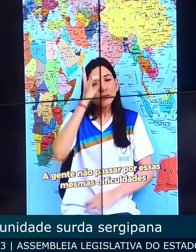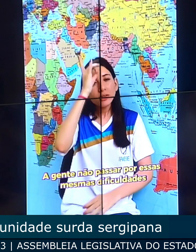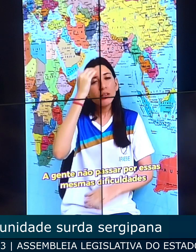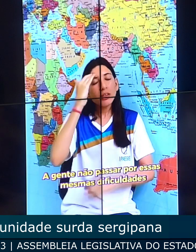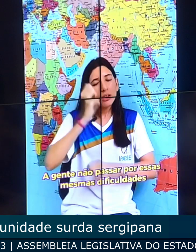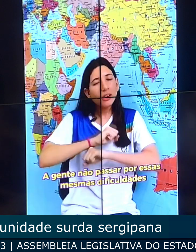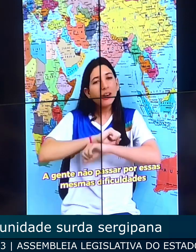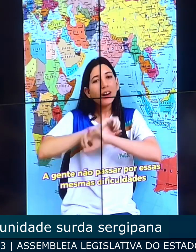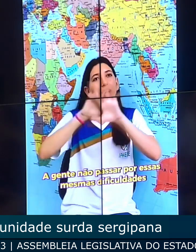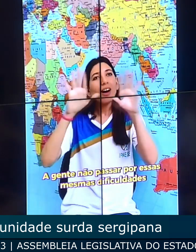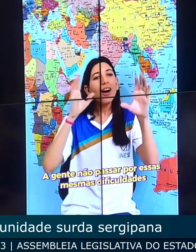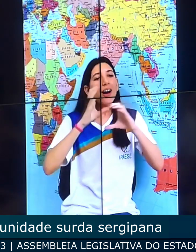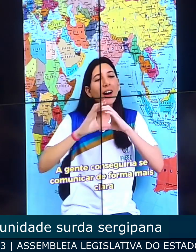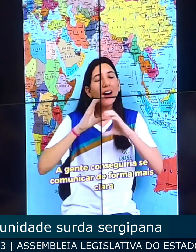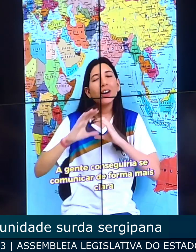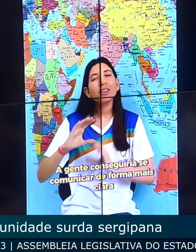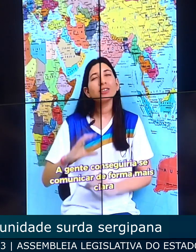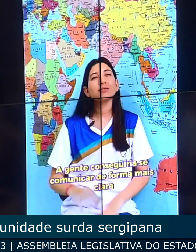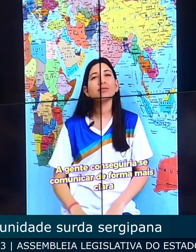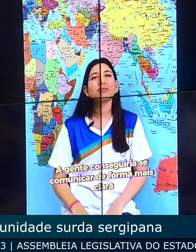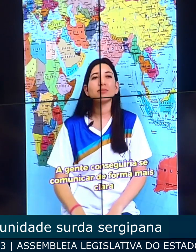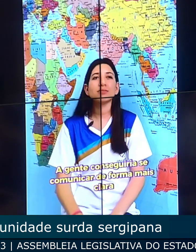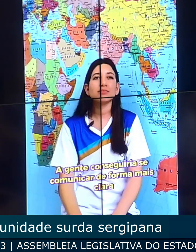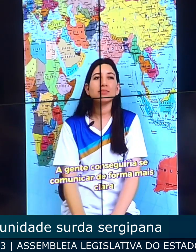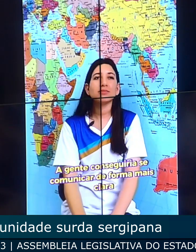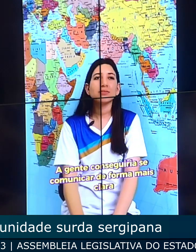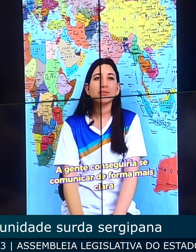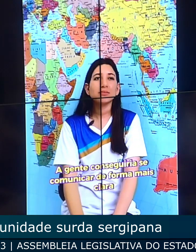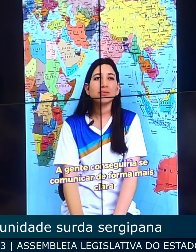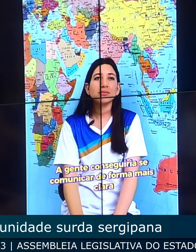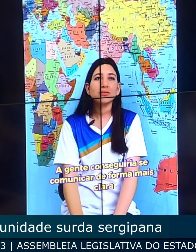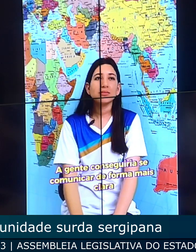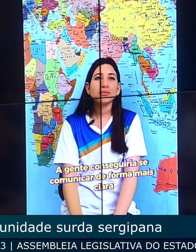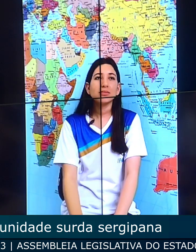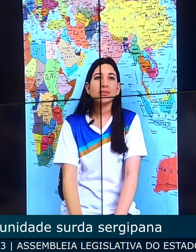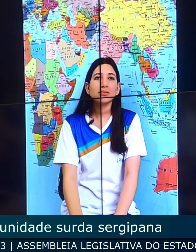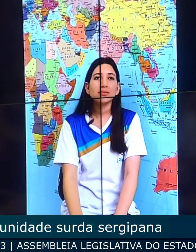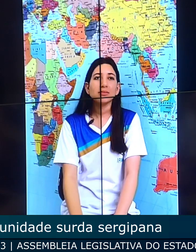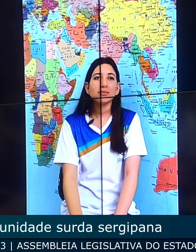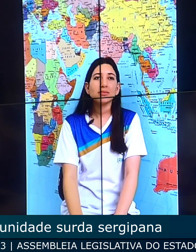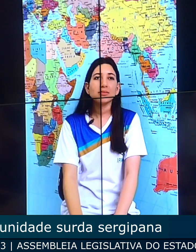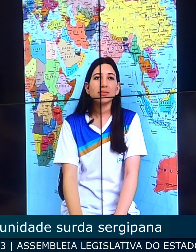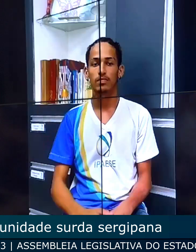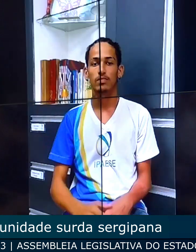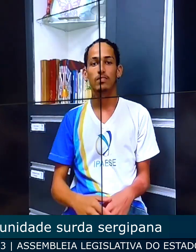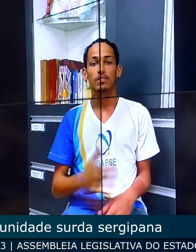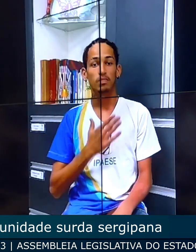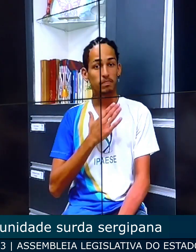essas mesmas dificuldades. A gente conseguiria se comunicar de forma mais clara.